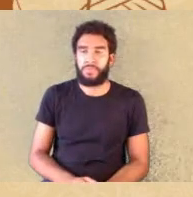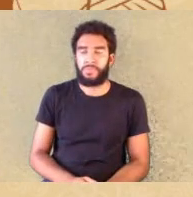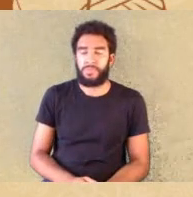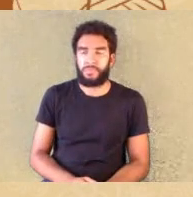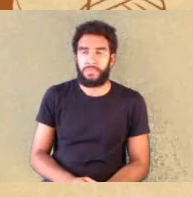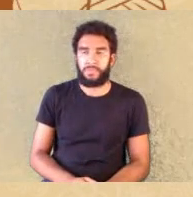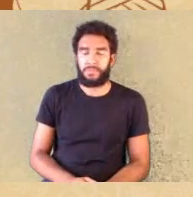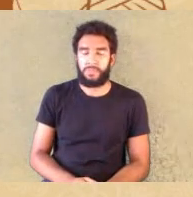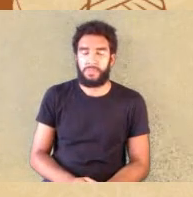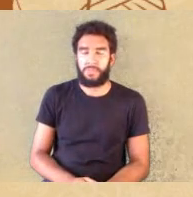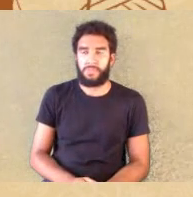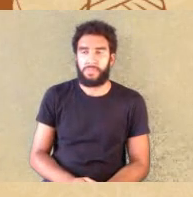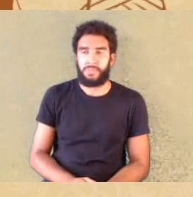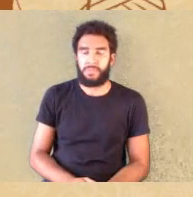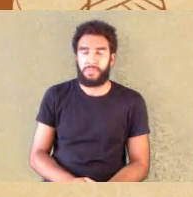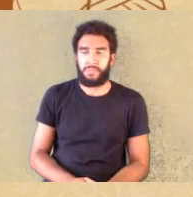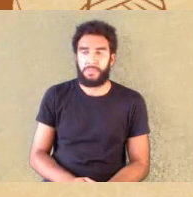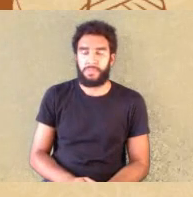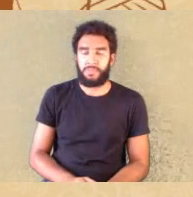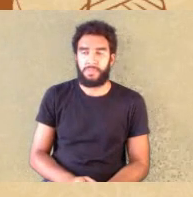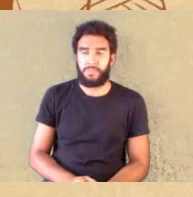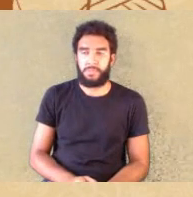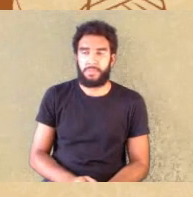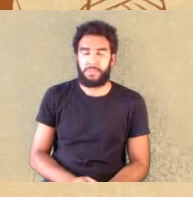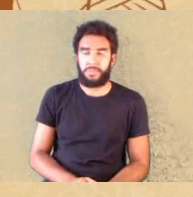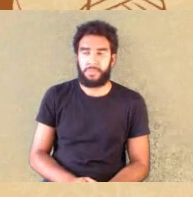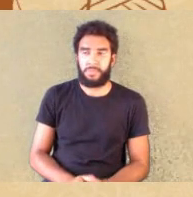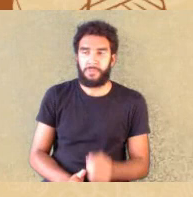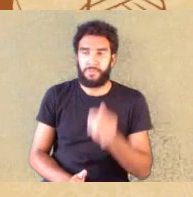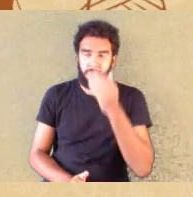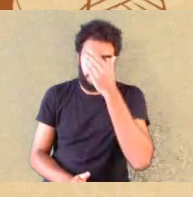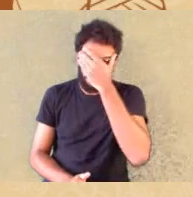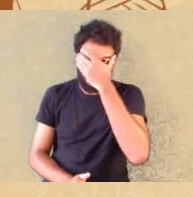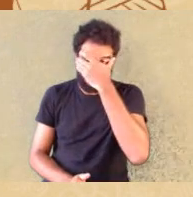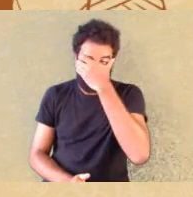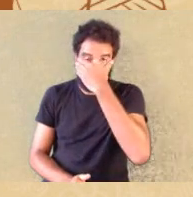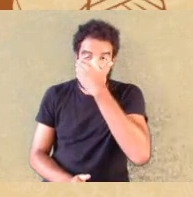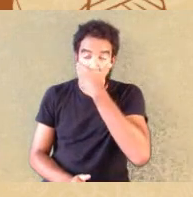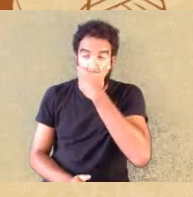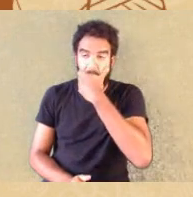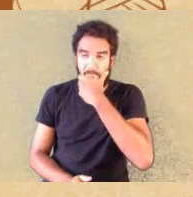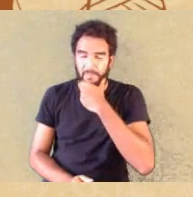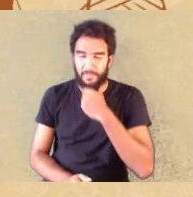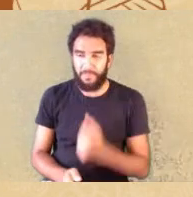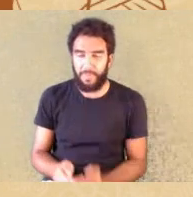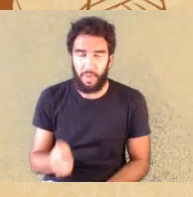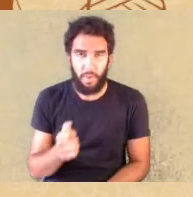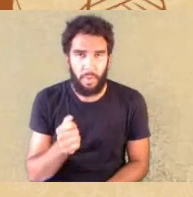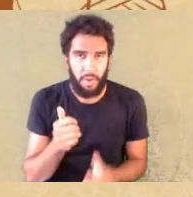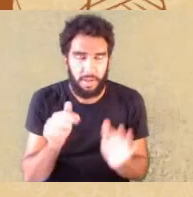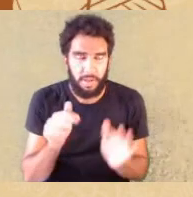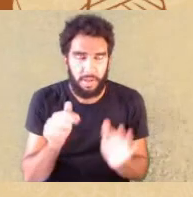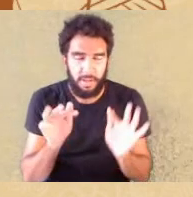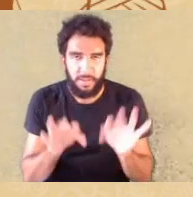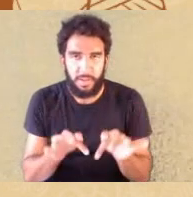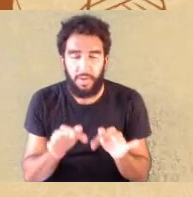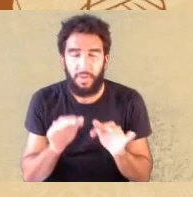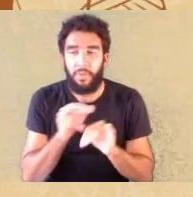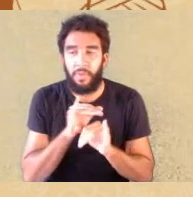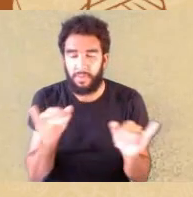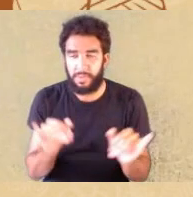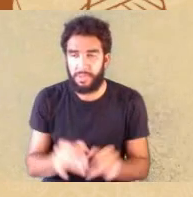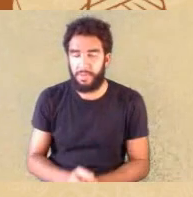Deixa eu mostrar aqui. Agora, a outra que é o seguinte, eu vou falar aqui, é uma pesquisa que eu desenvolvo do meu grupo